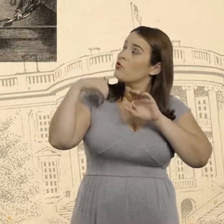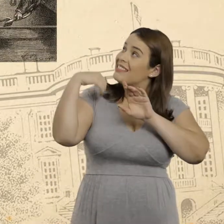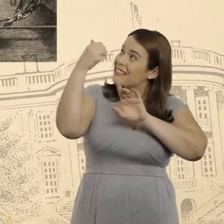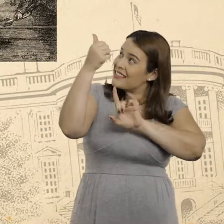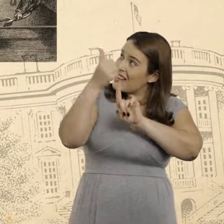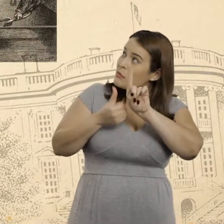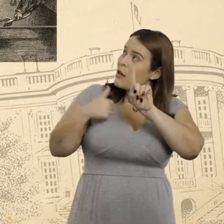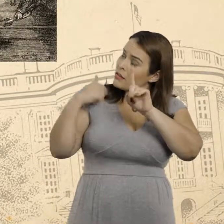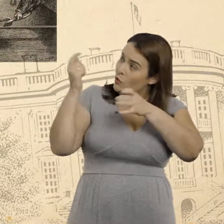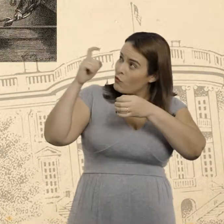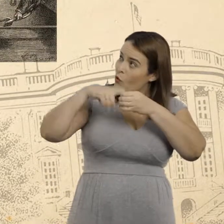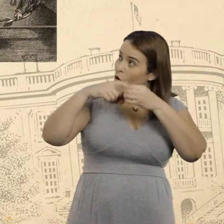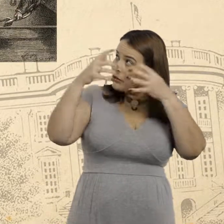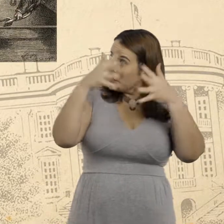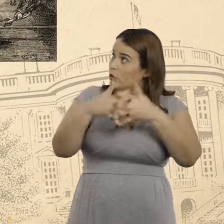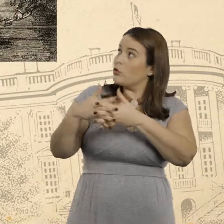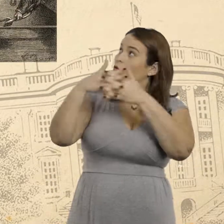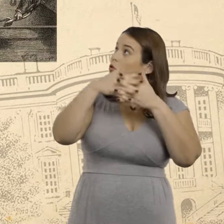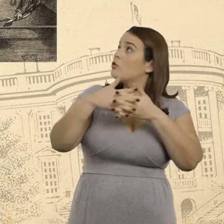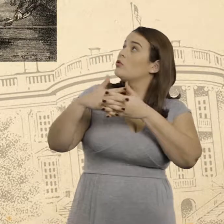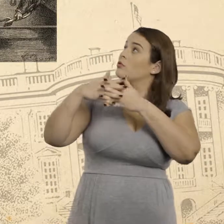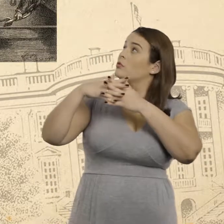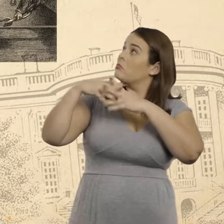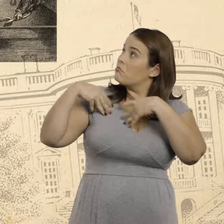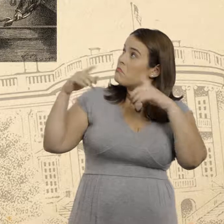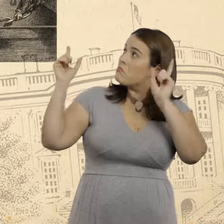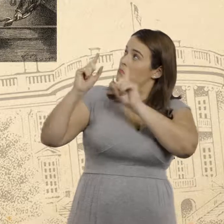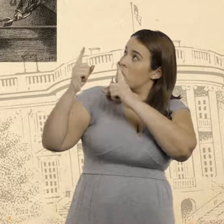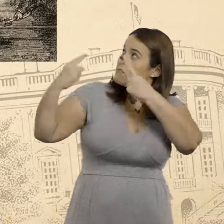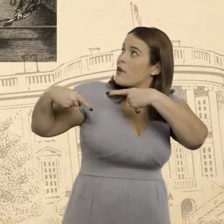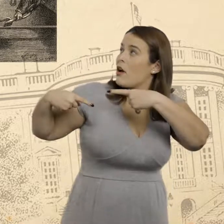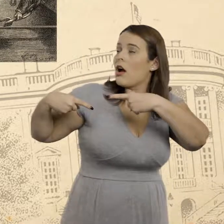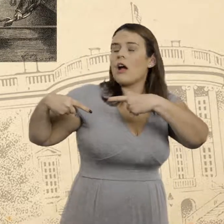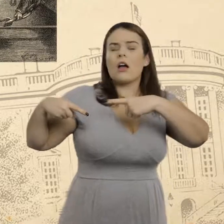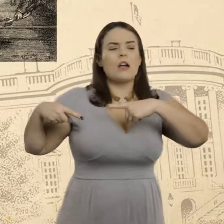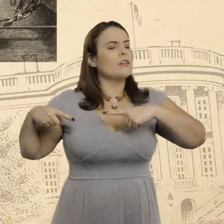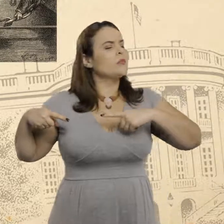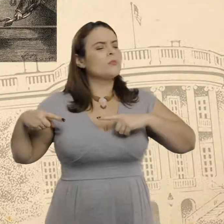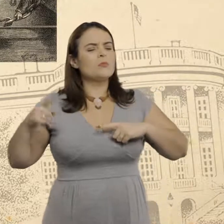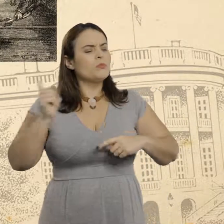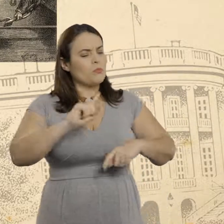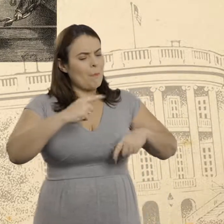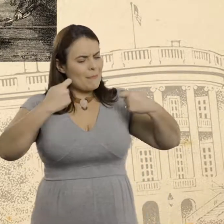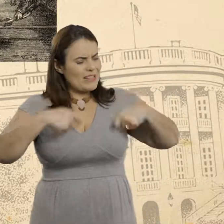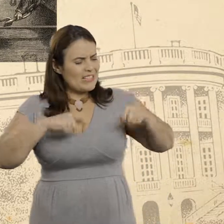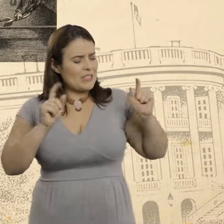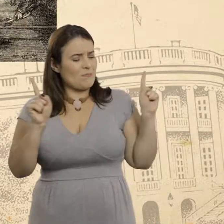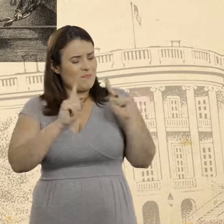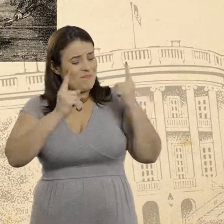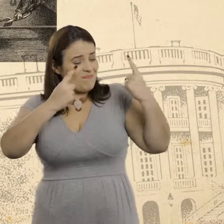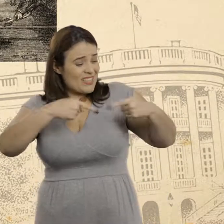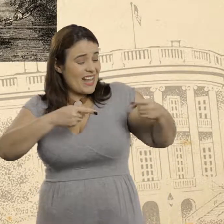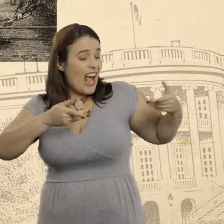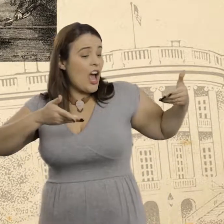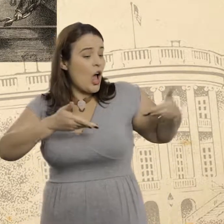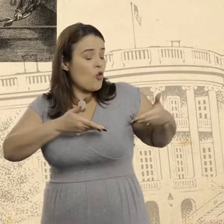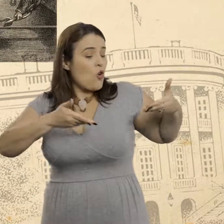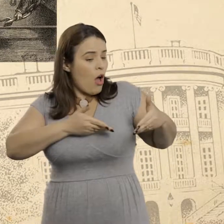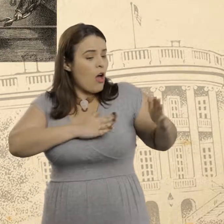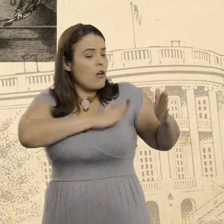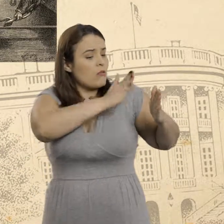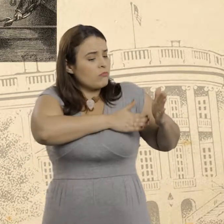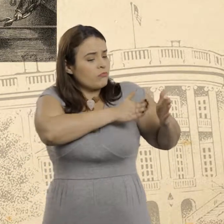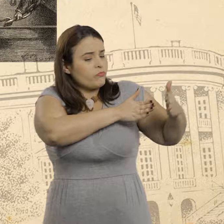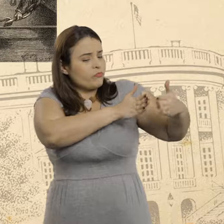que voltaria aos Estados Unidos em 6 meses para o duelo. Mas o coronel Proctor disse que eles deveriam duelar naquele